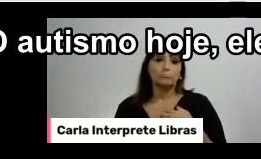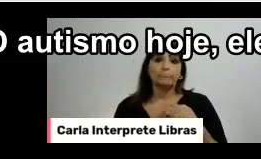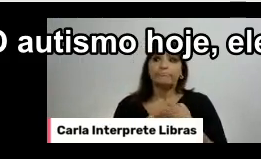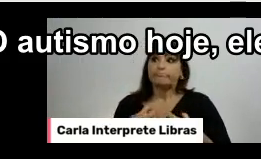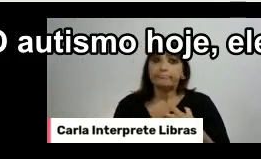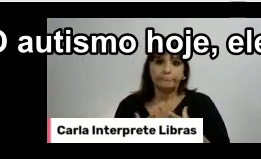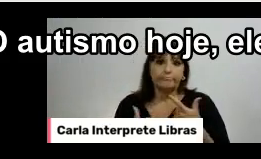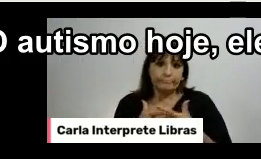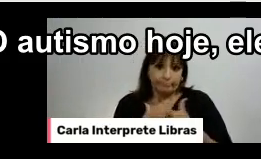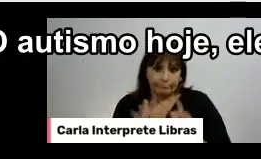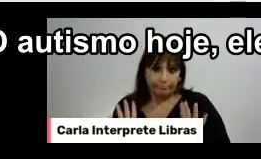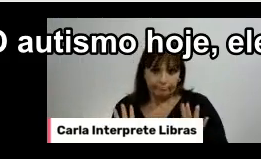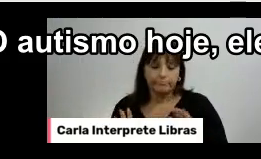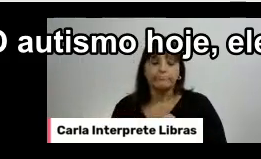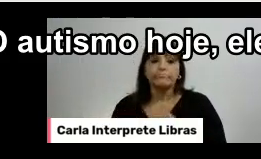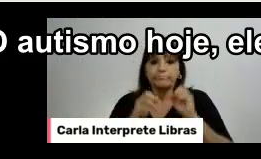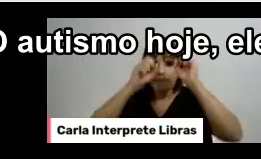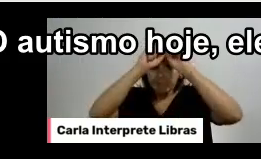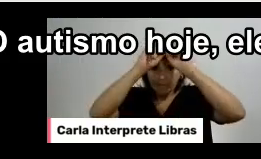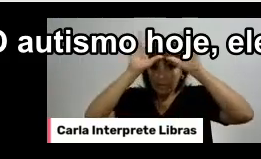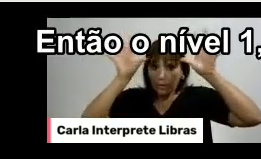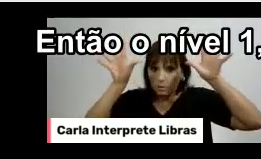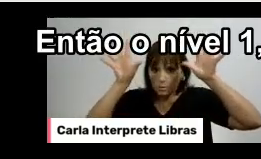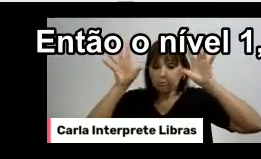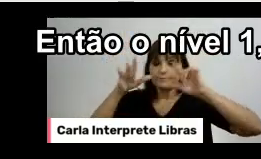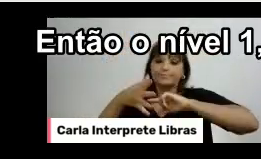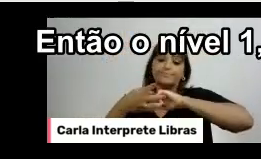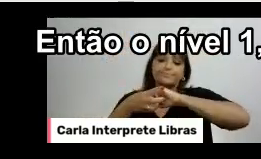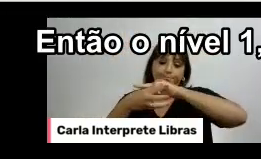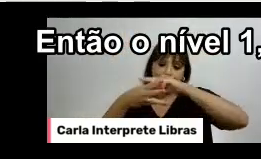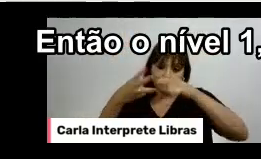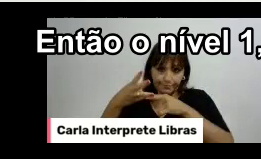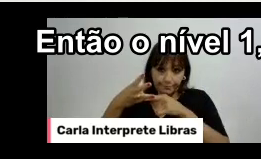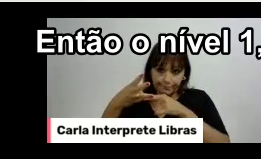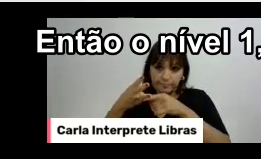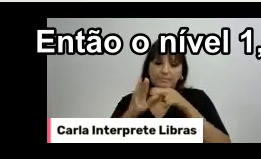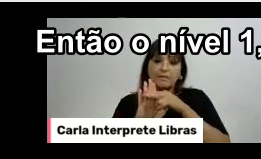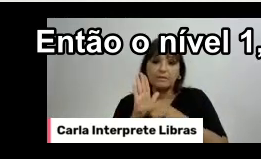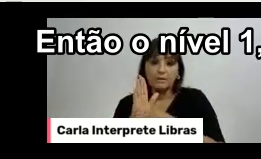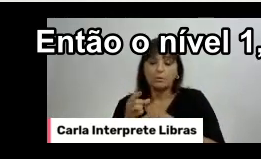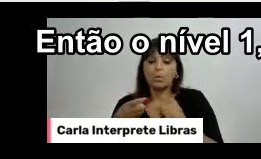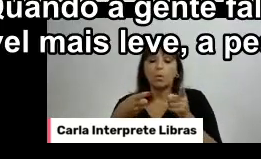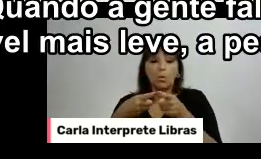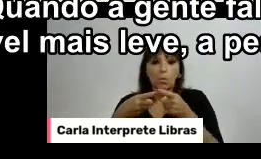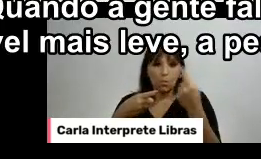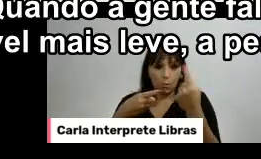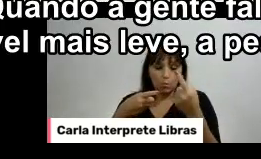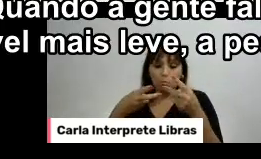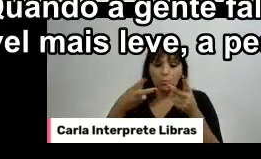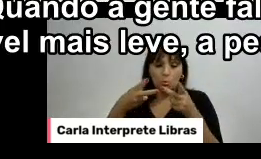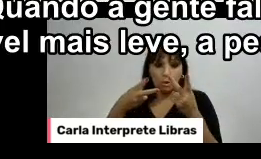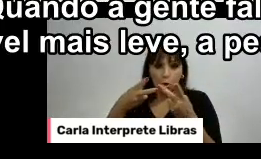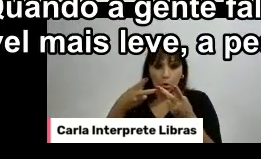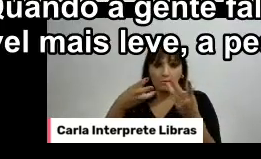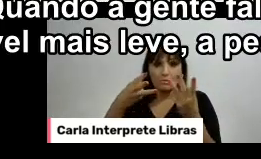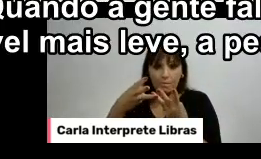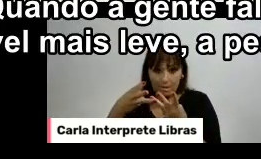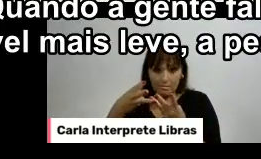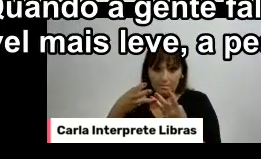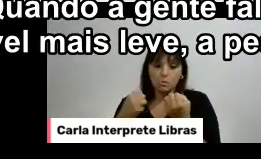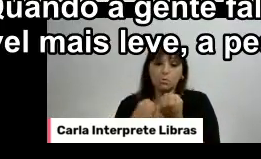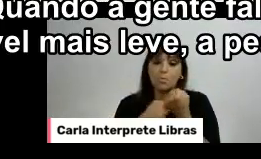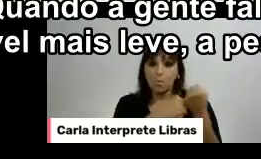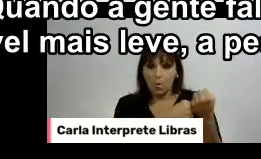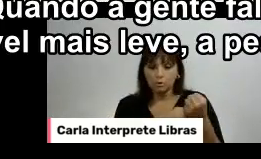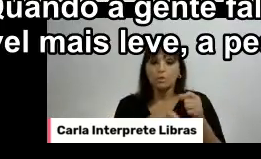O autismo hoje, ele tem 3 níveis, né, então o nível 1, 2 e 3 de suporte. Quando a gente fala do nível 1,